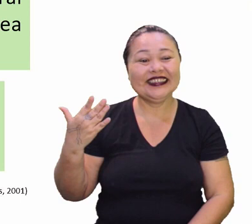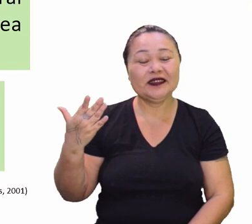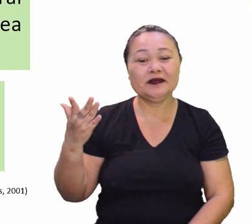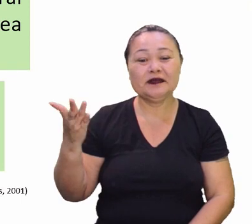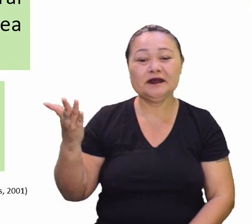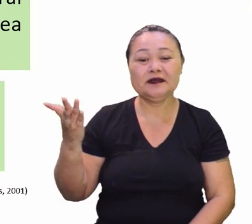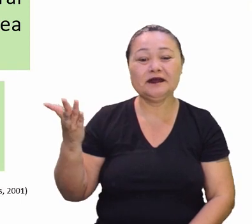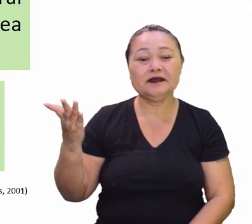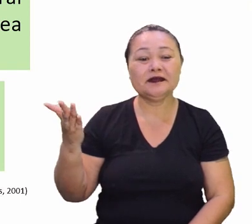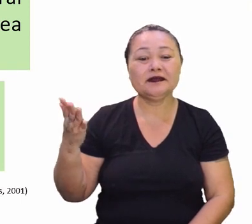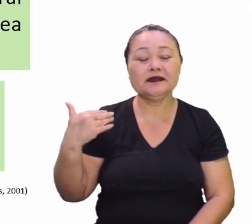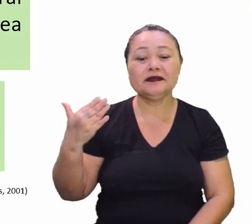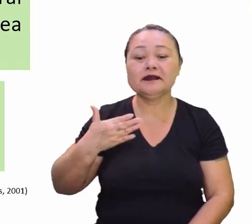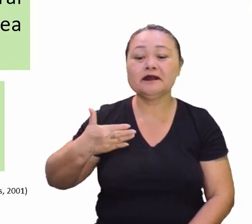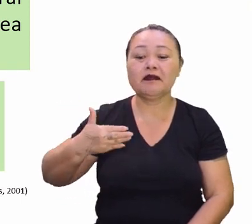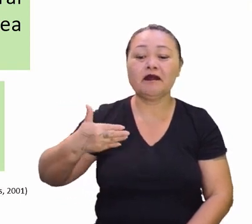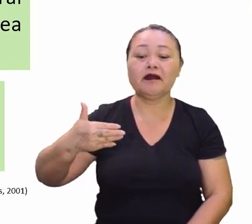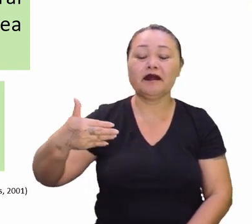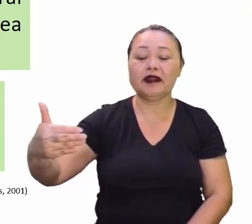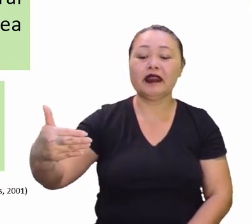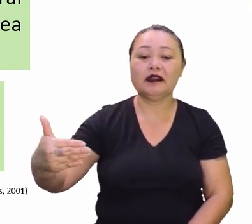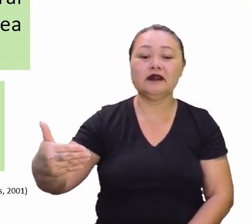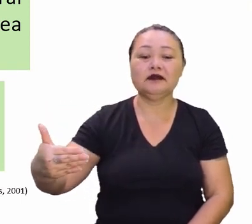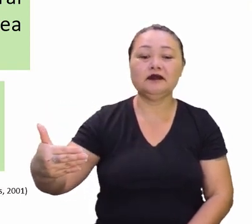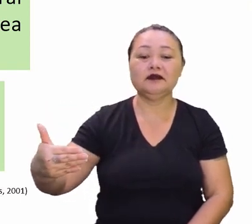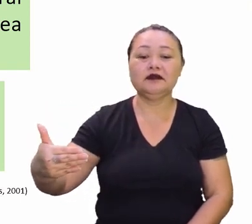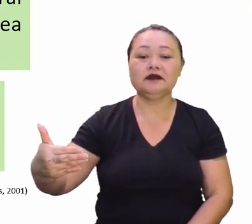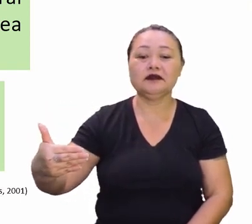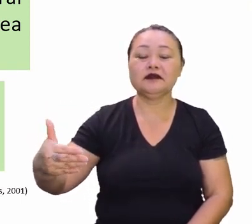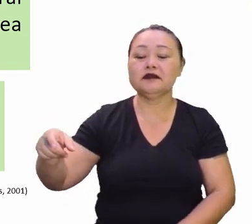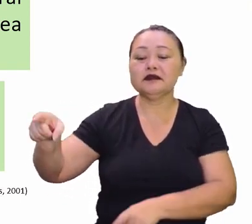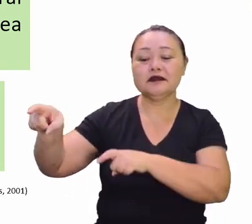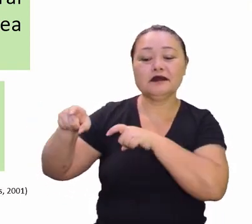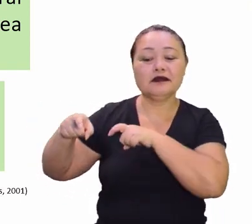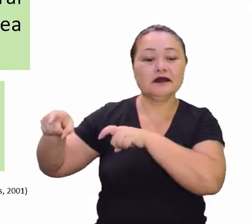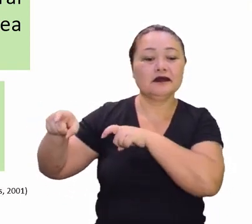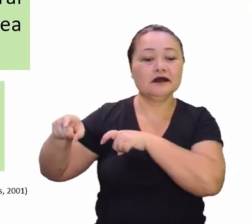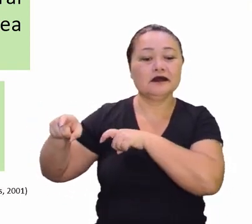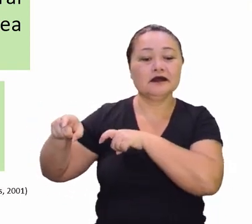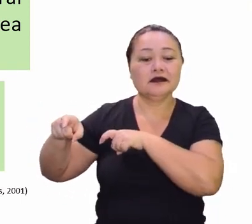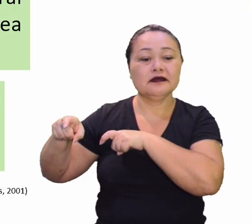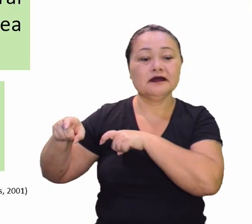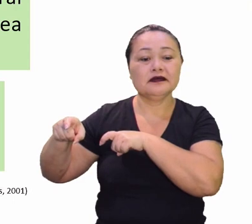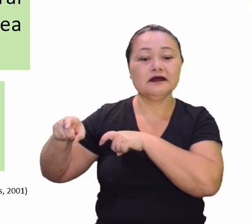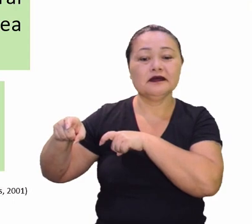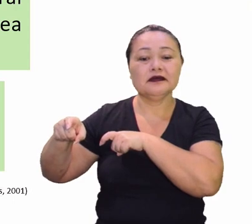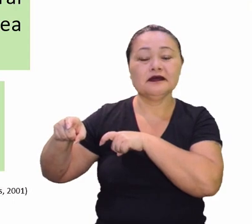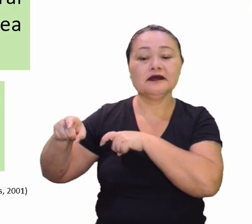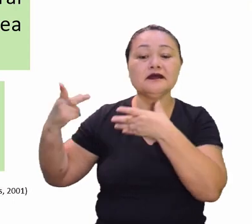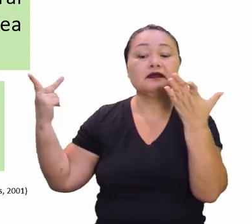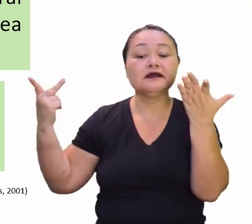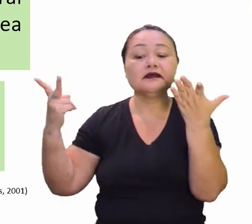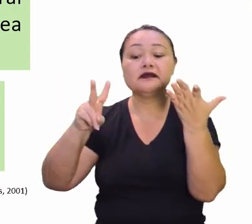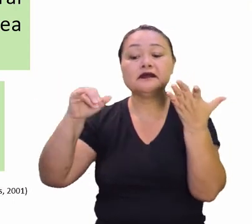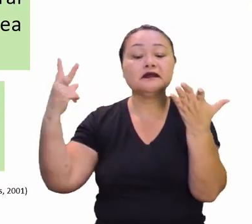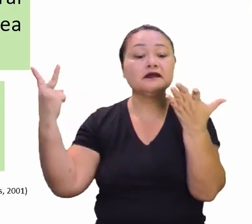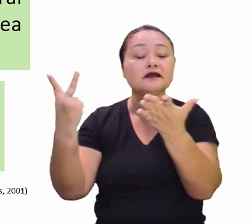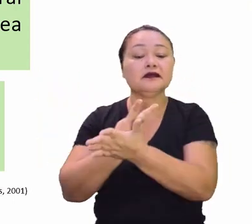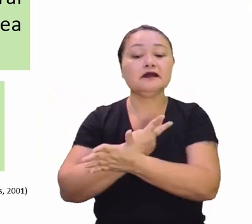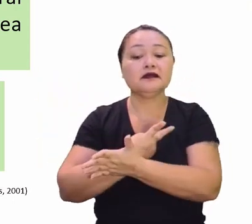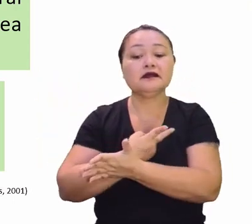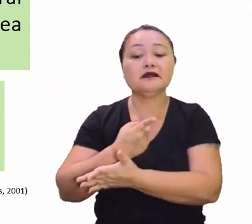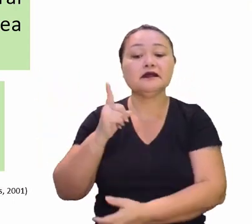aí. Rogério, quando começa o ciclo agrícola, ele vai